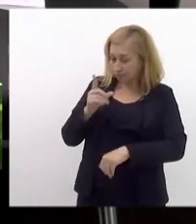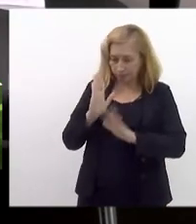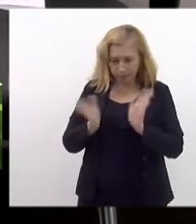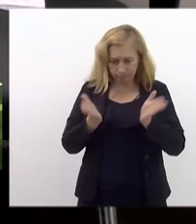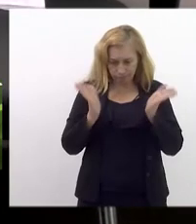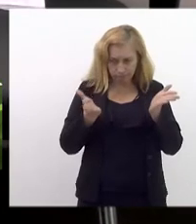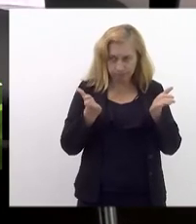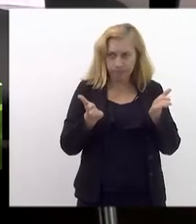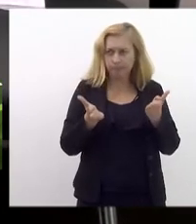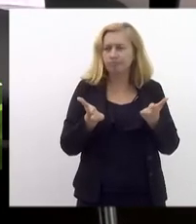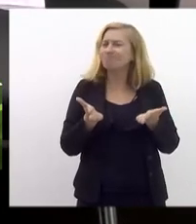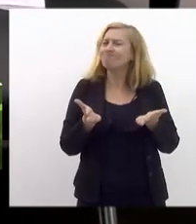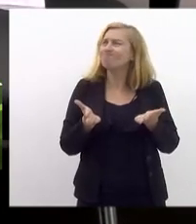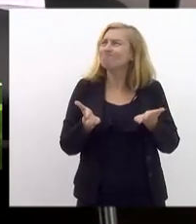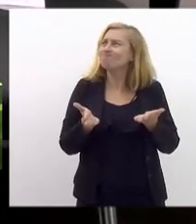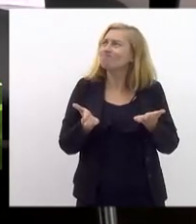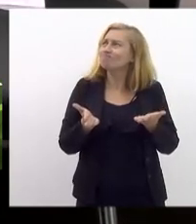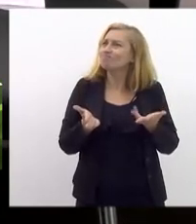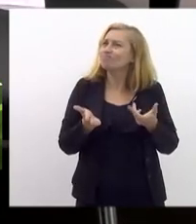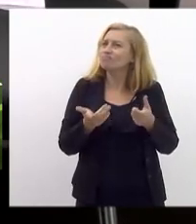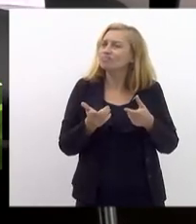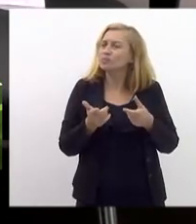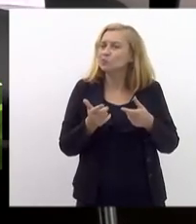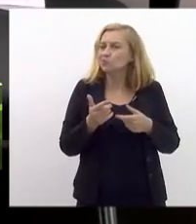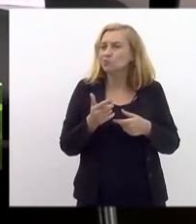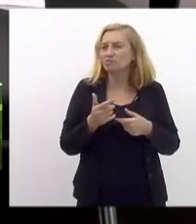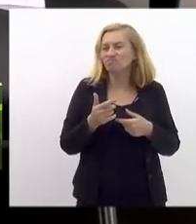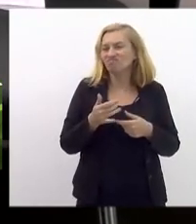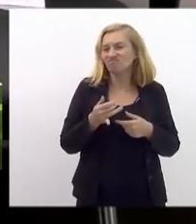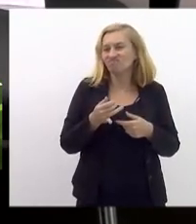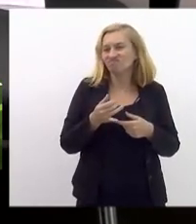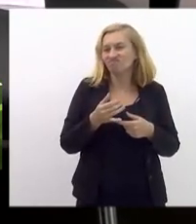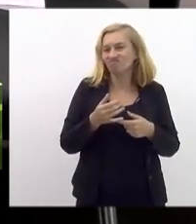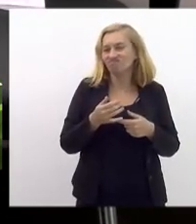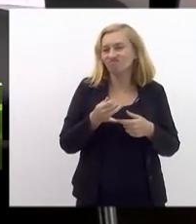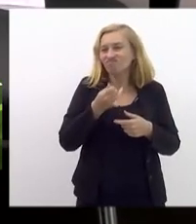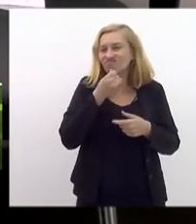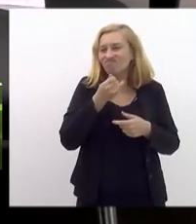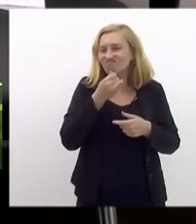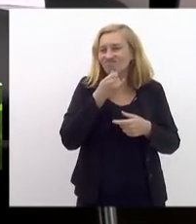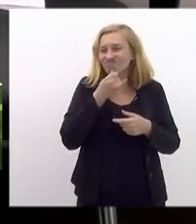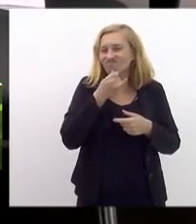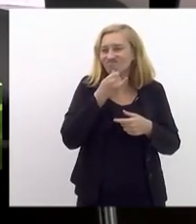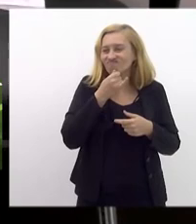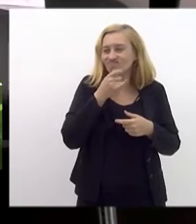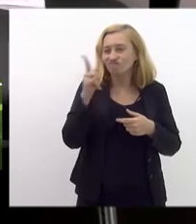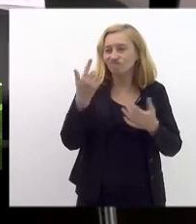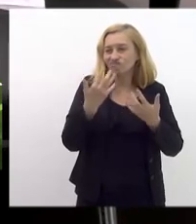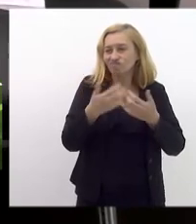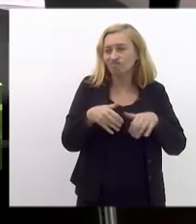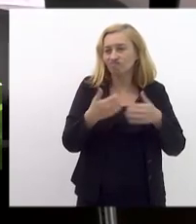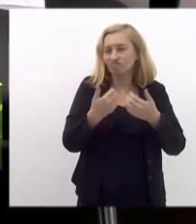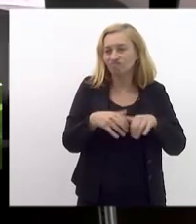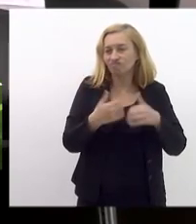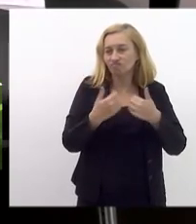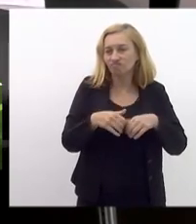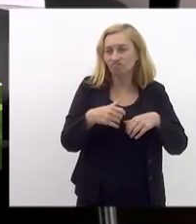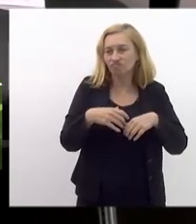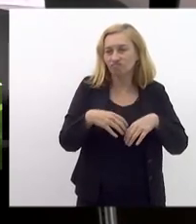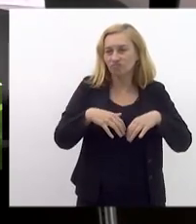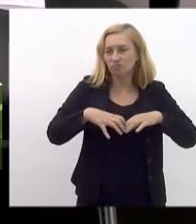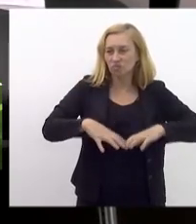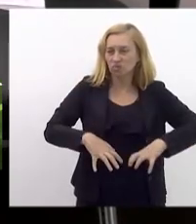recentemente, essas grandes tragédias aí das enchentes em Petrópolis, no sul do